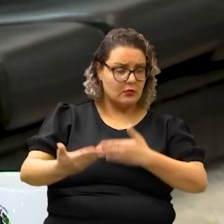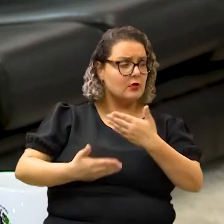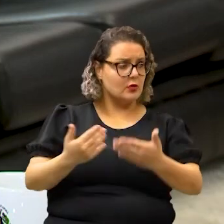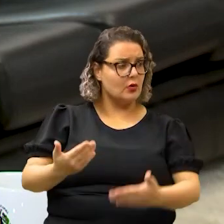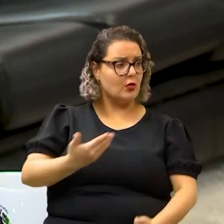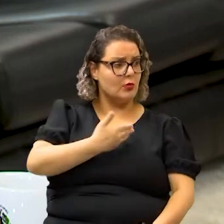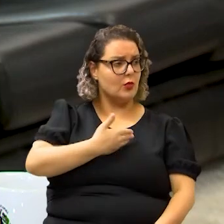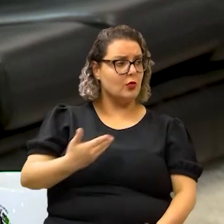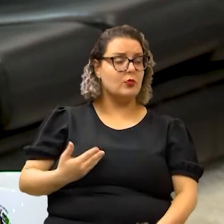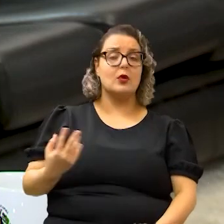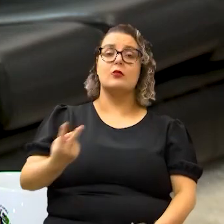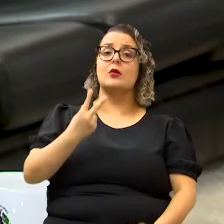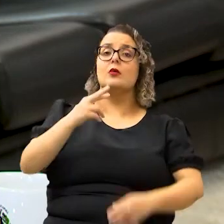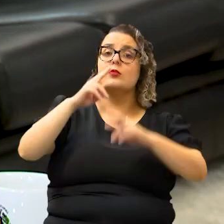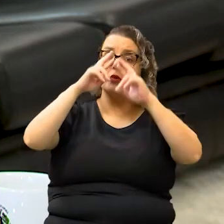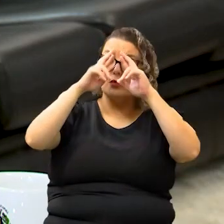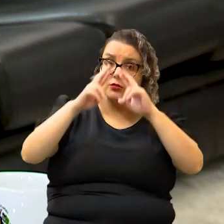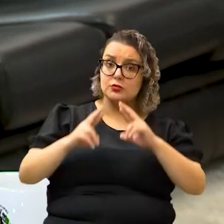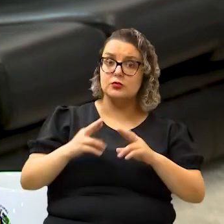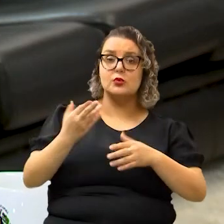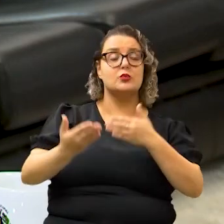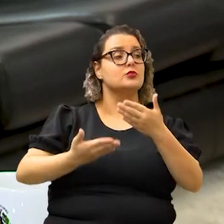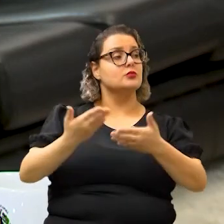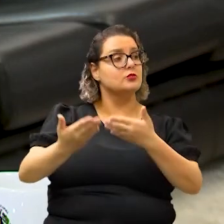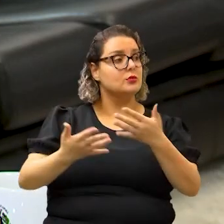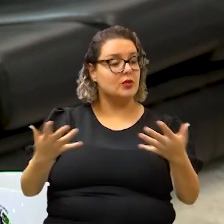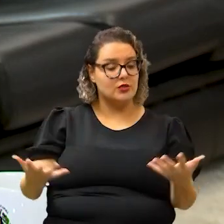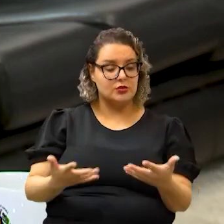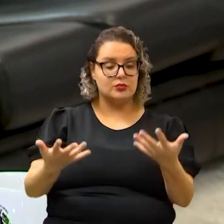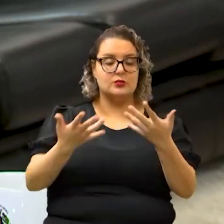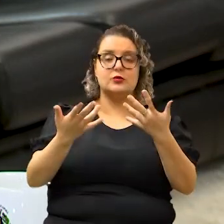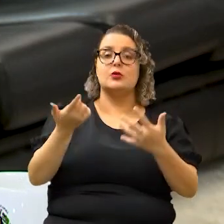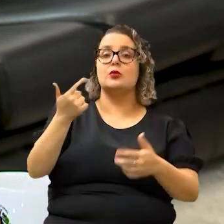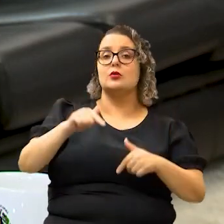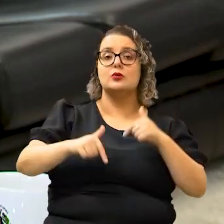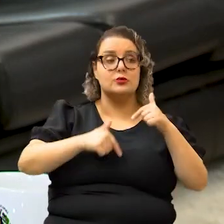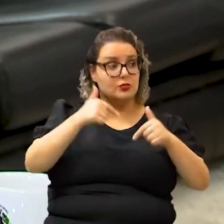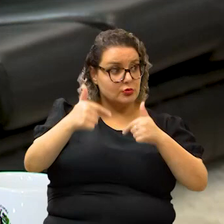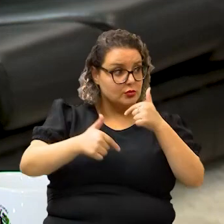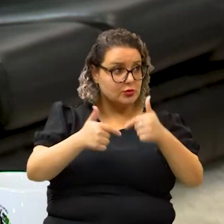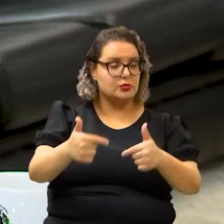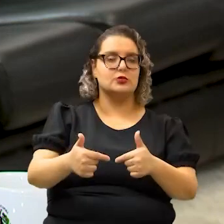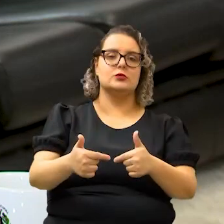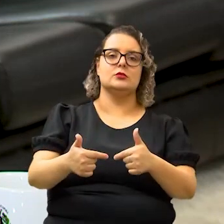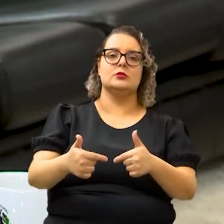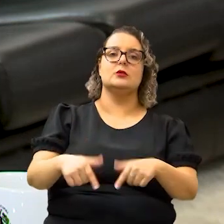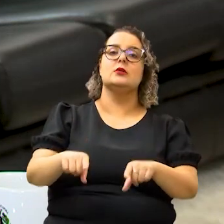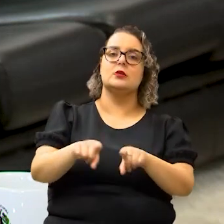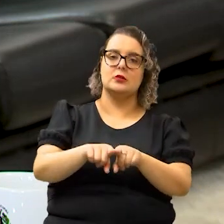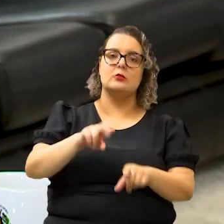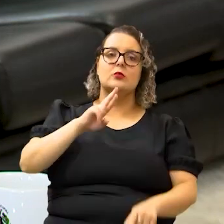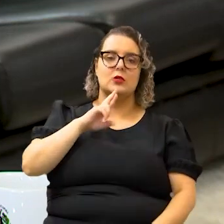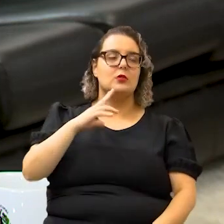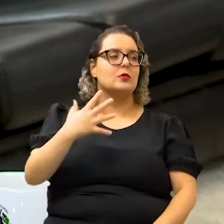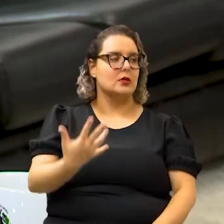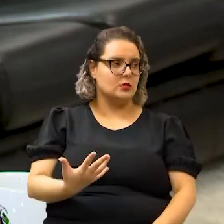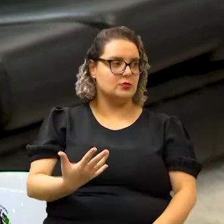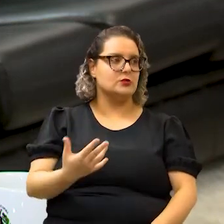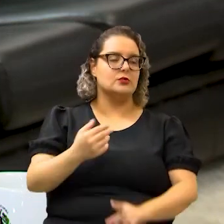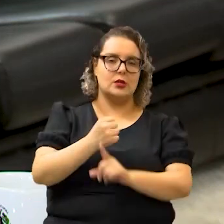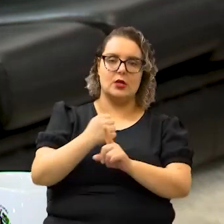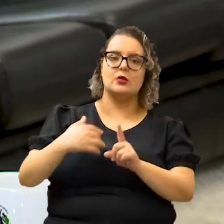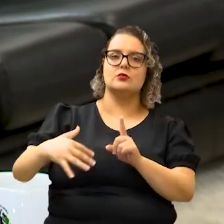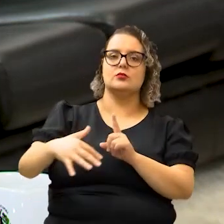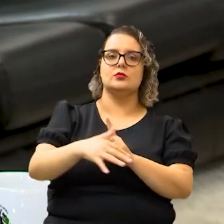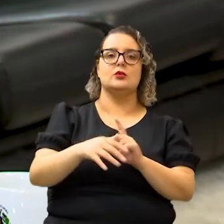público. Então, é valorizar isso, respeitar o servidor, estimular para que ele continue trabalhando e dando um